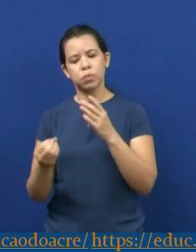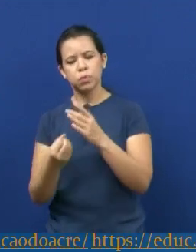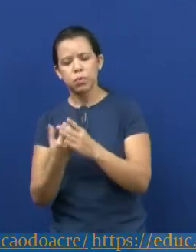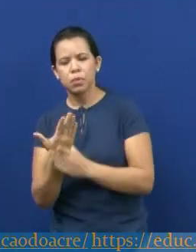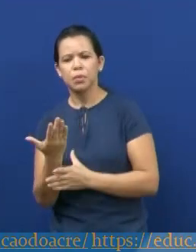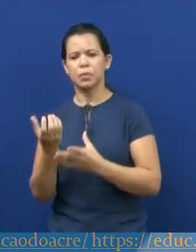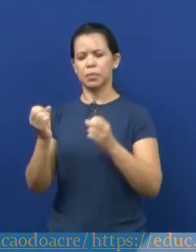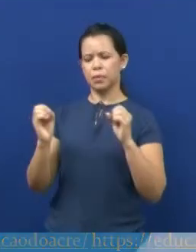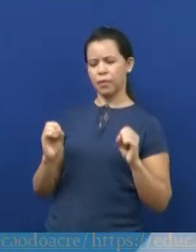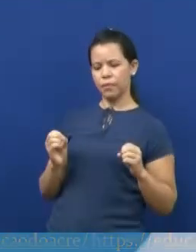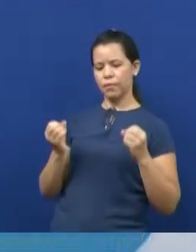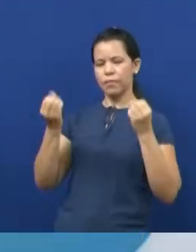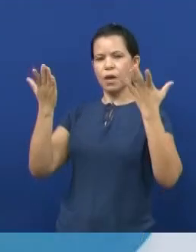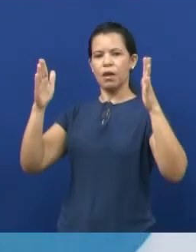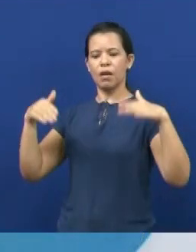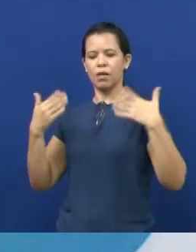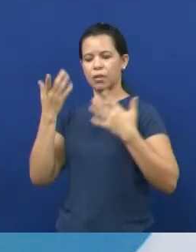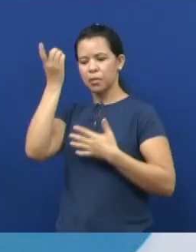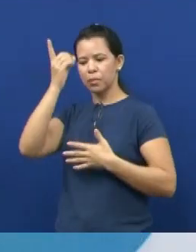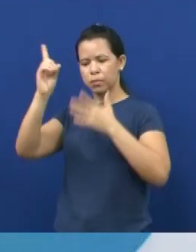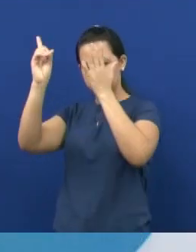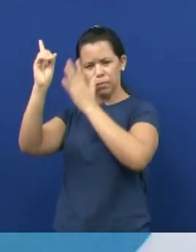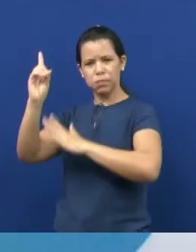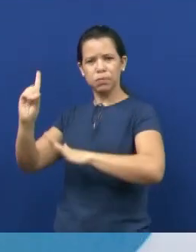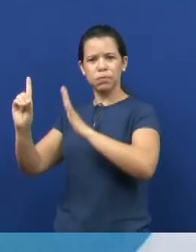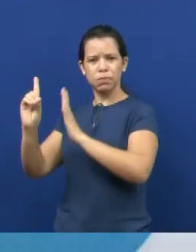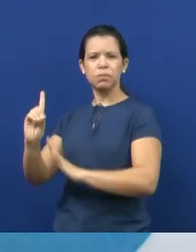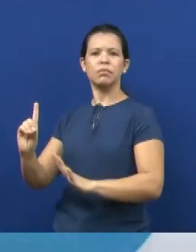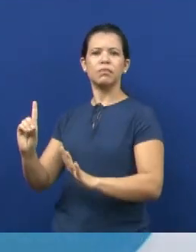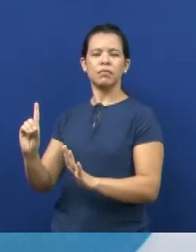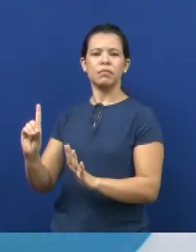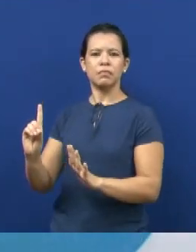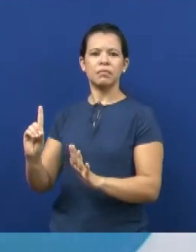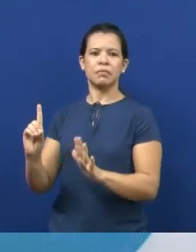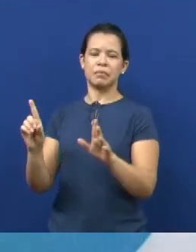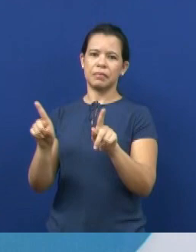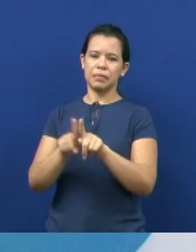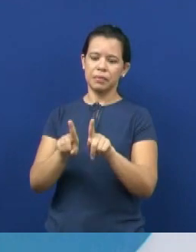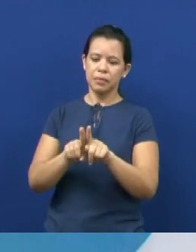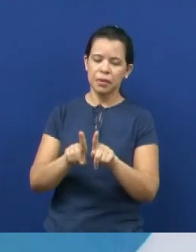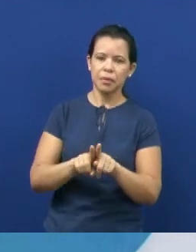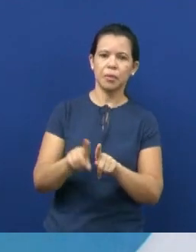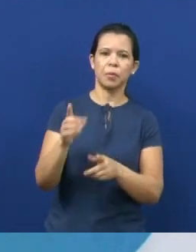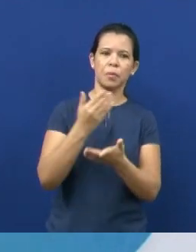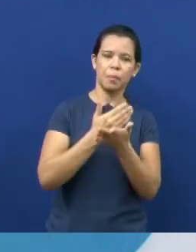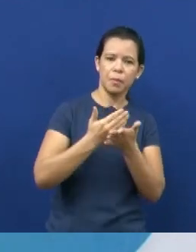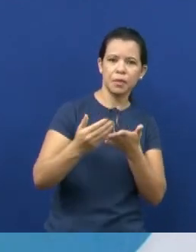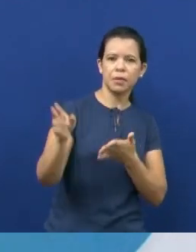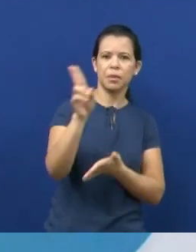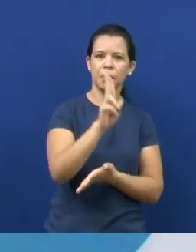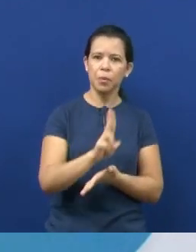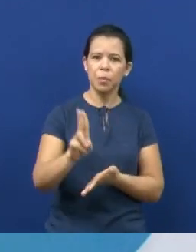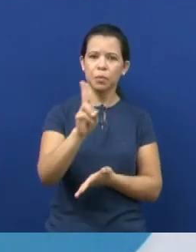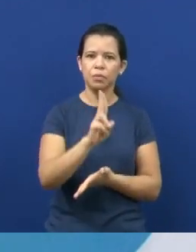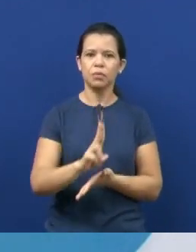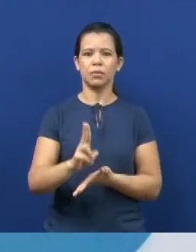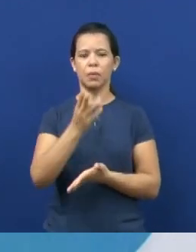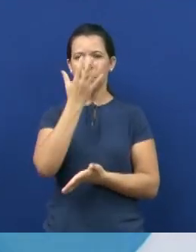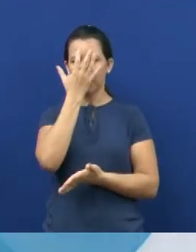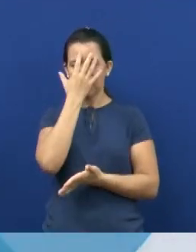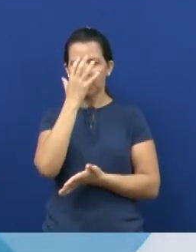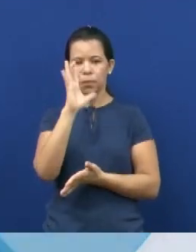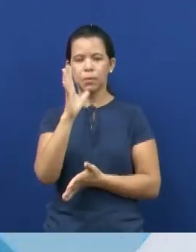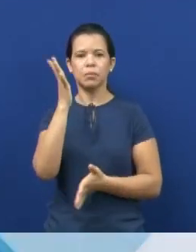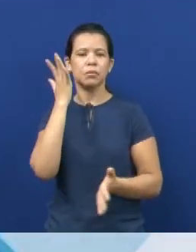aquelas peças que eram por um deus dionísio e em seguida foram incorporados aos principais gêneros de peças aquela